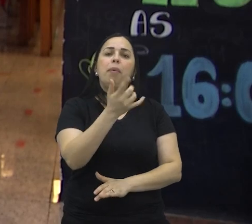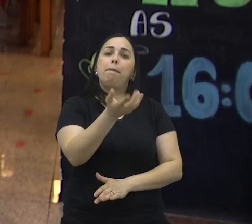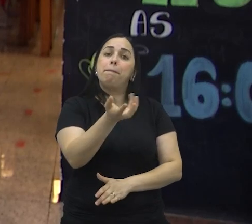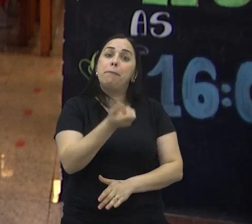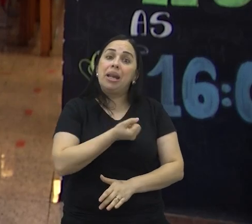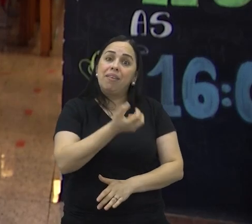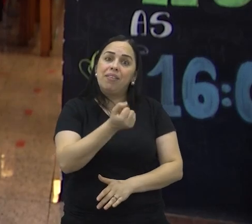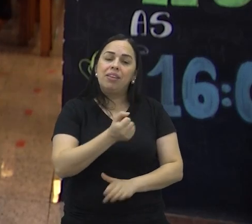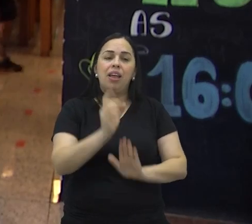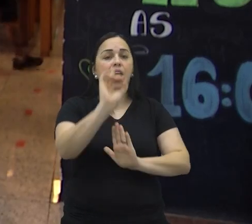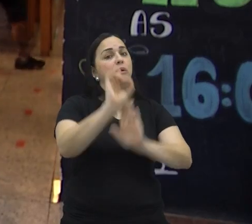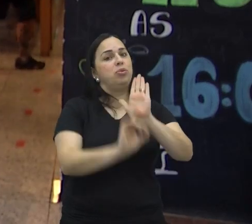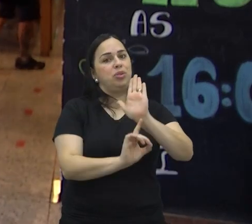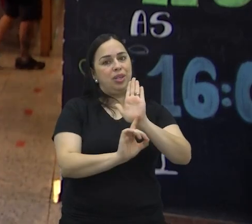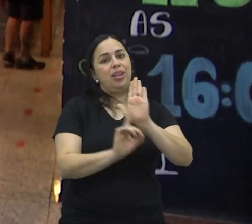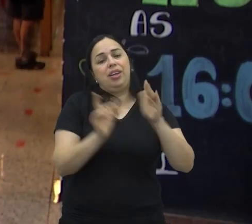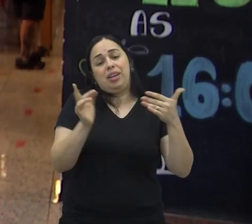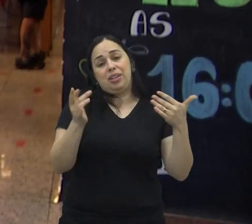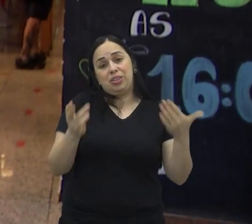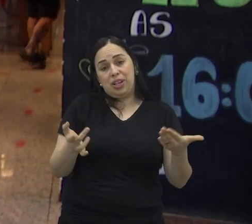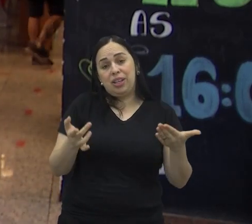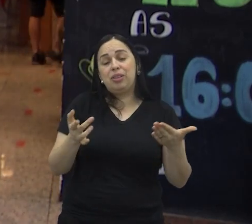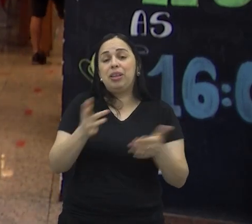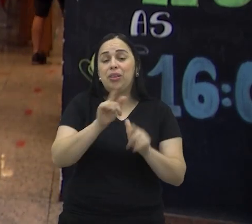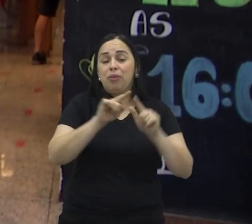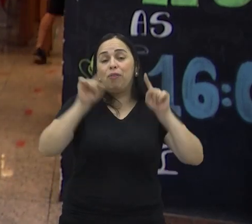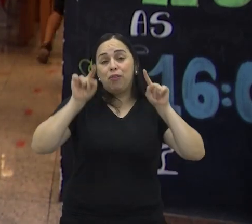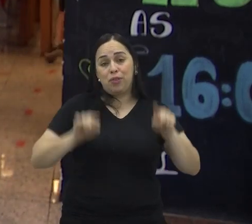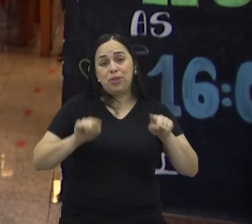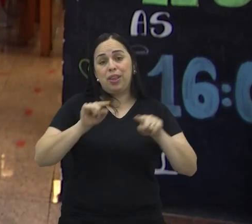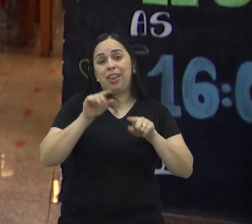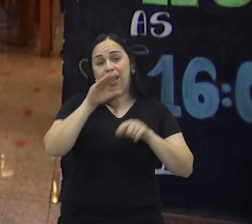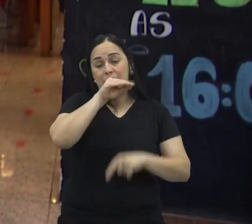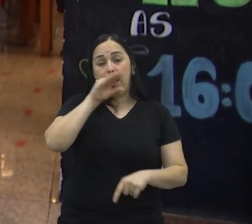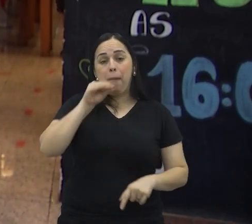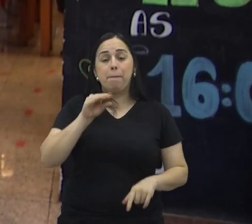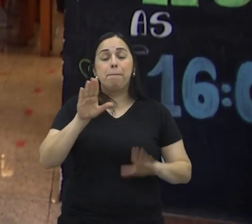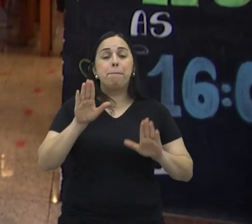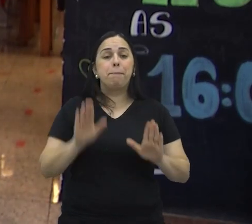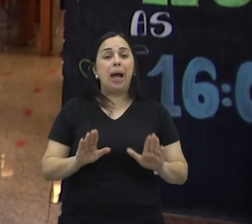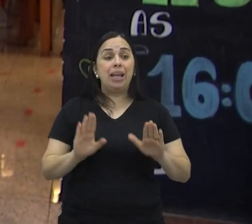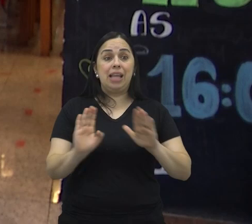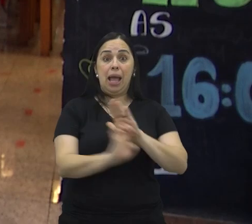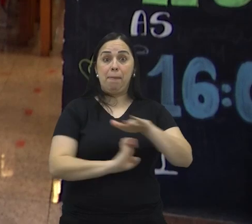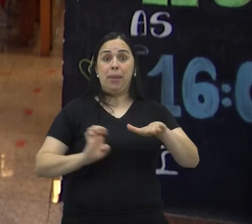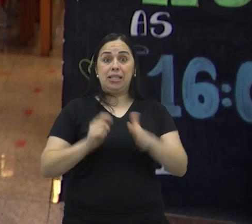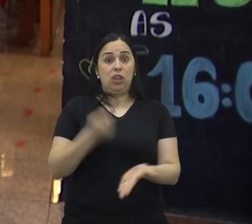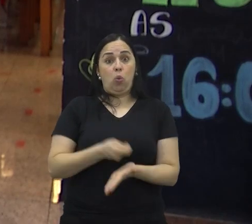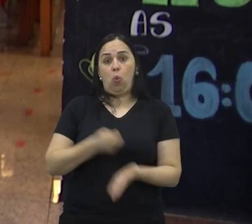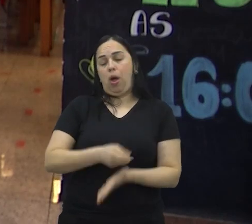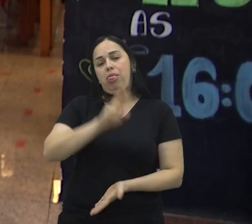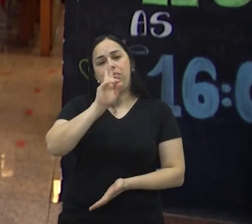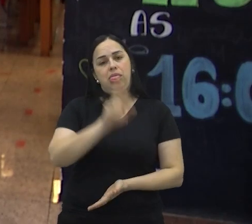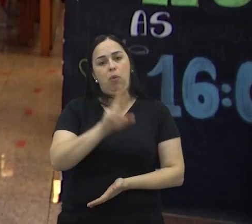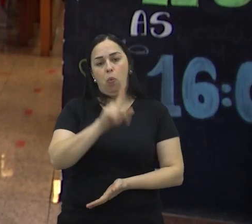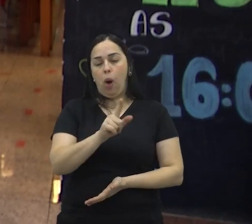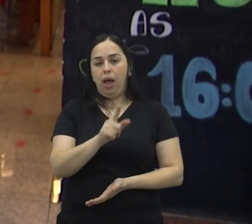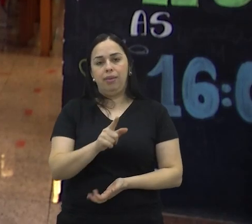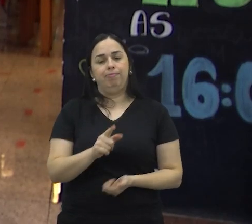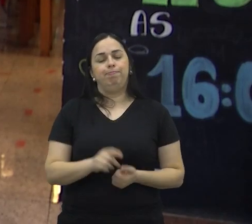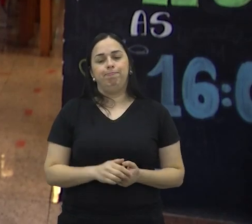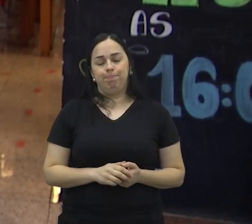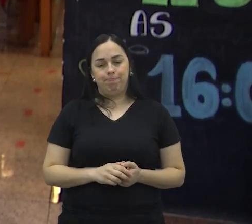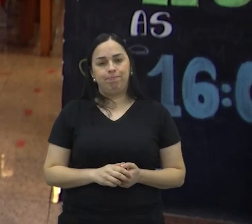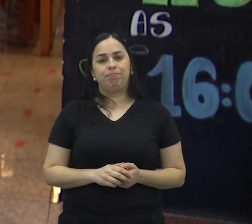esse benefício, passa a ser um direito adquirido do empregado. Porém, ele não tem essa obrigação, né?